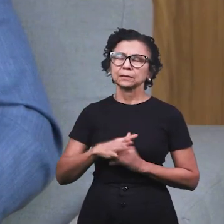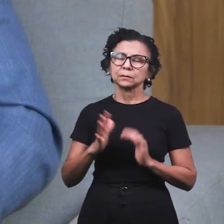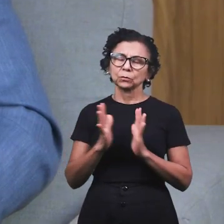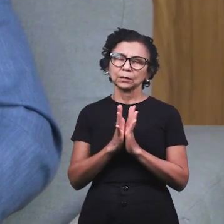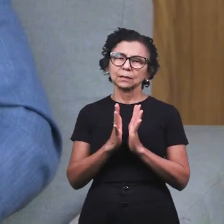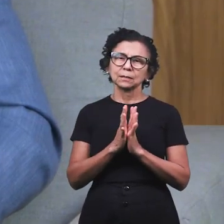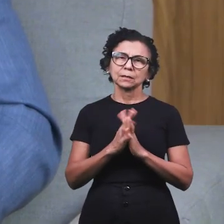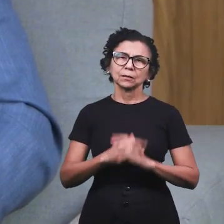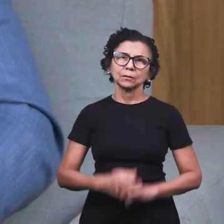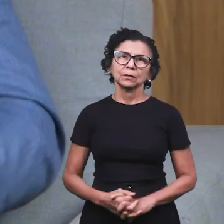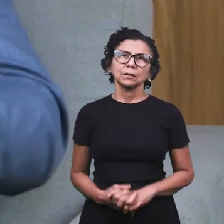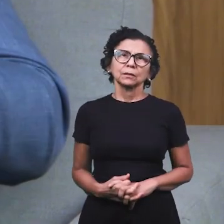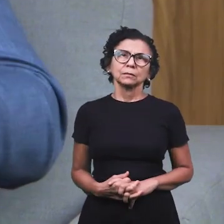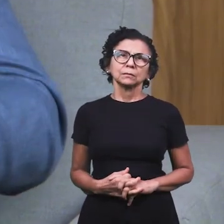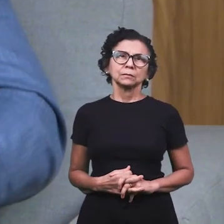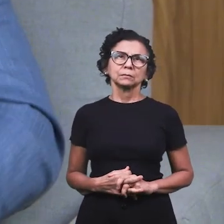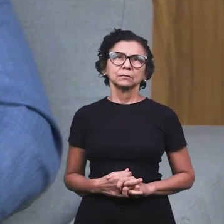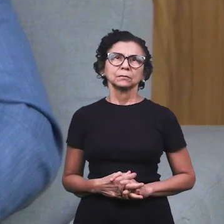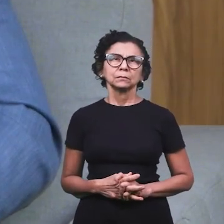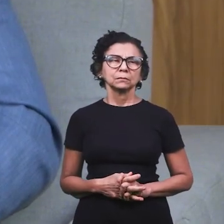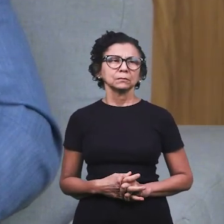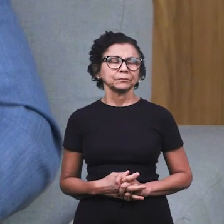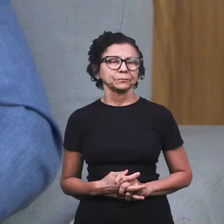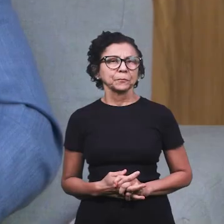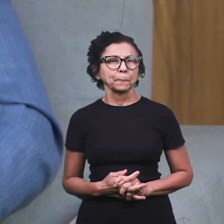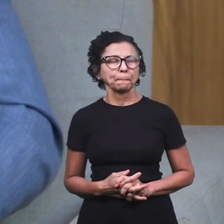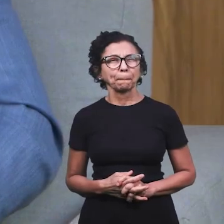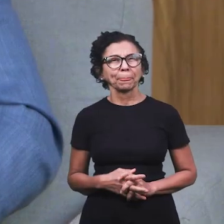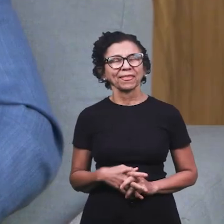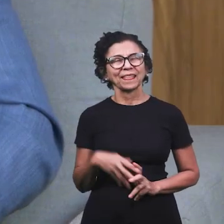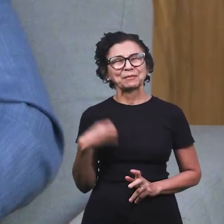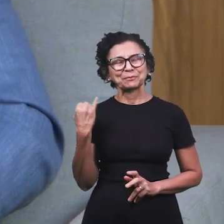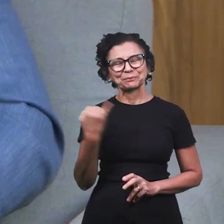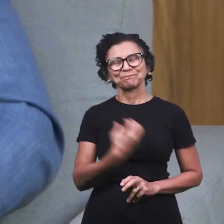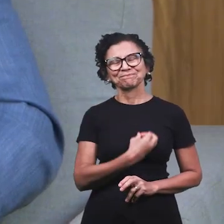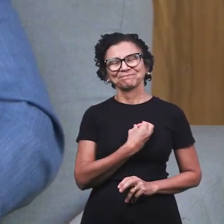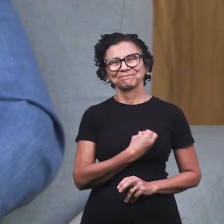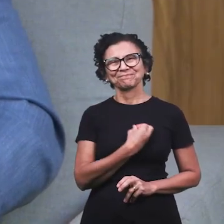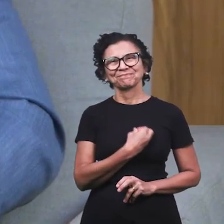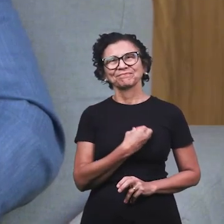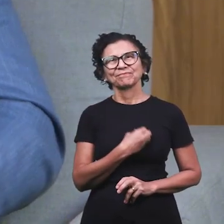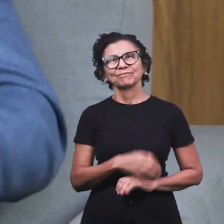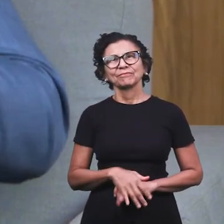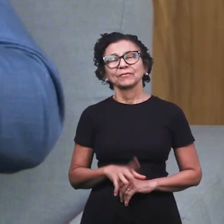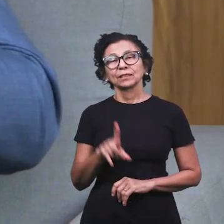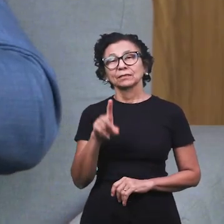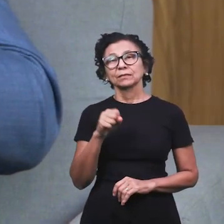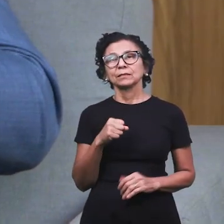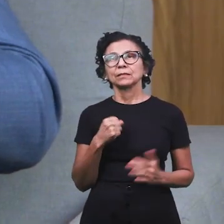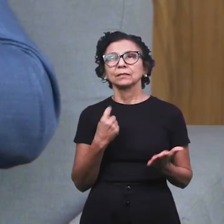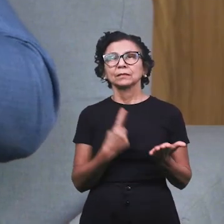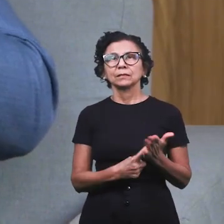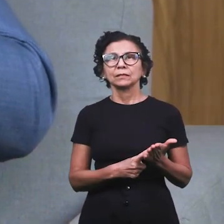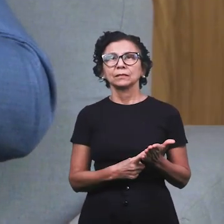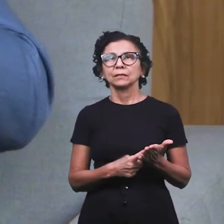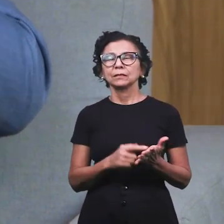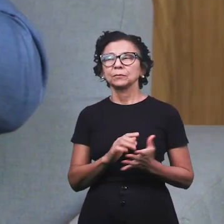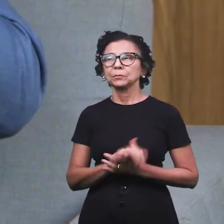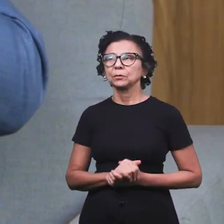a oração. É sempre bom aqui ter a sua participação conosco também. Um dia vamos marcar para que o senhor